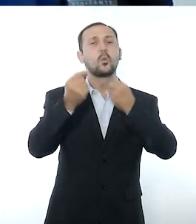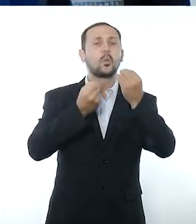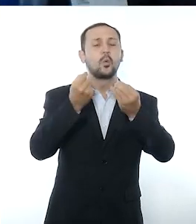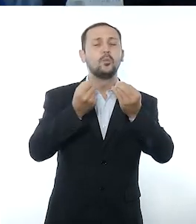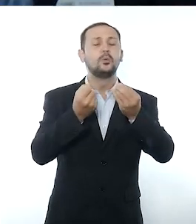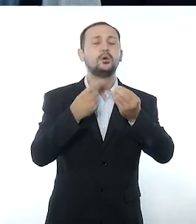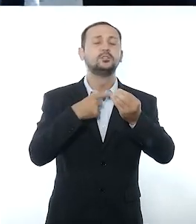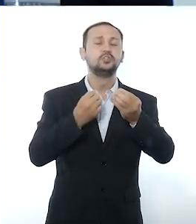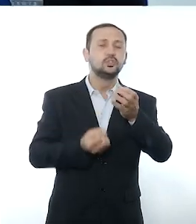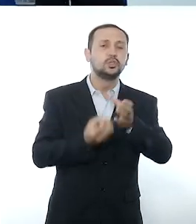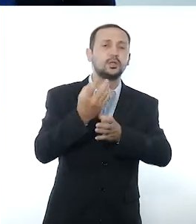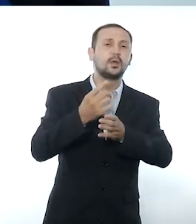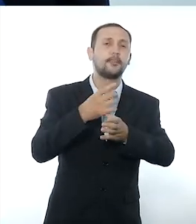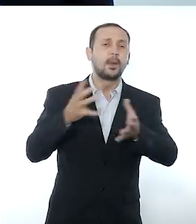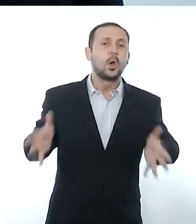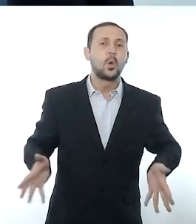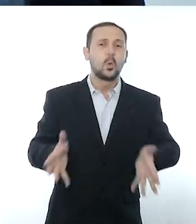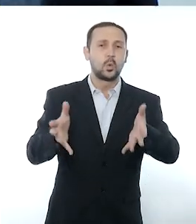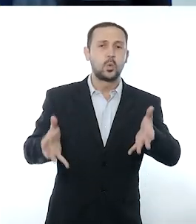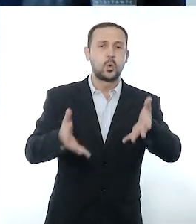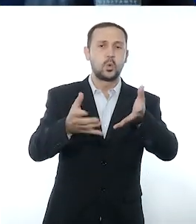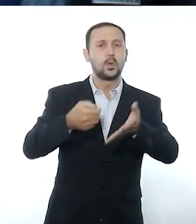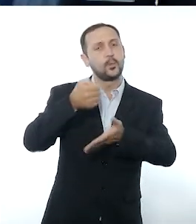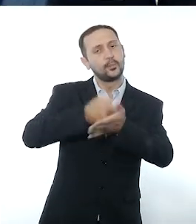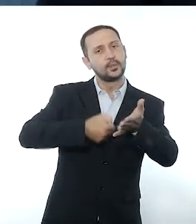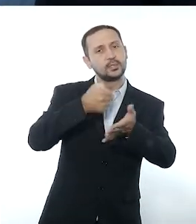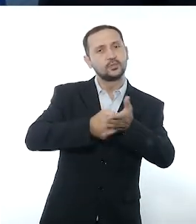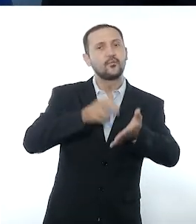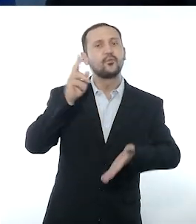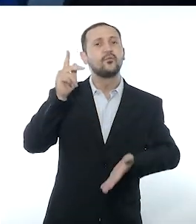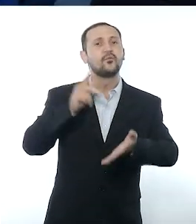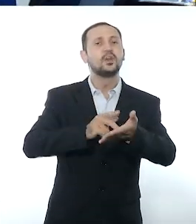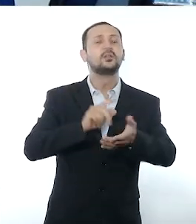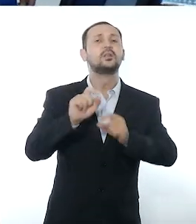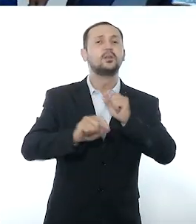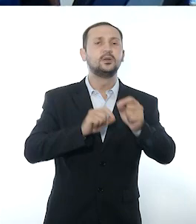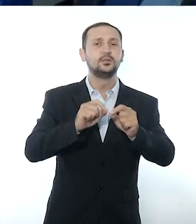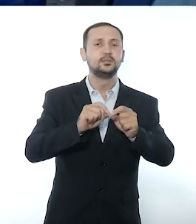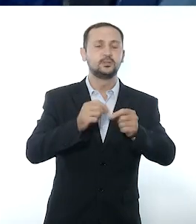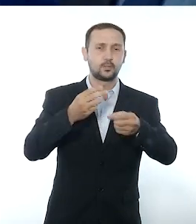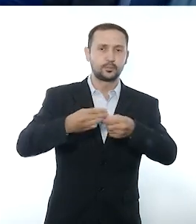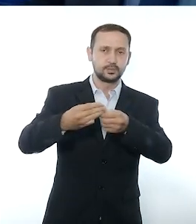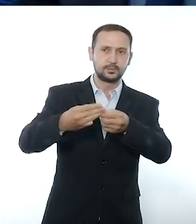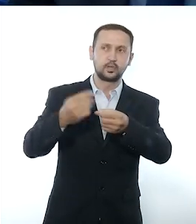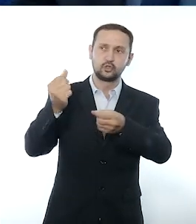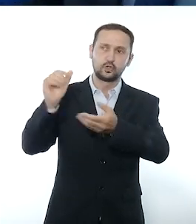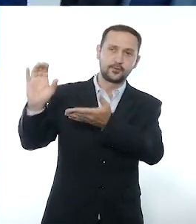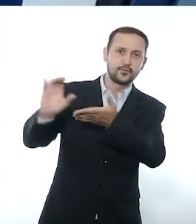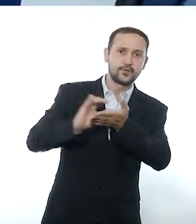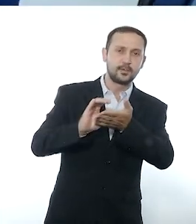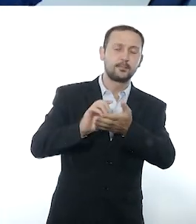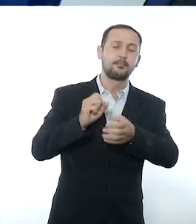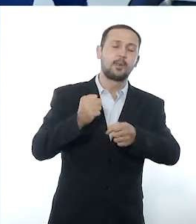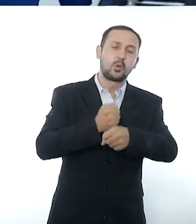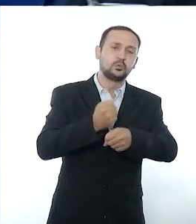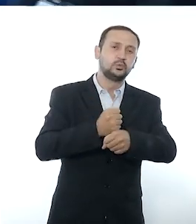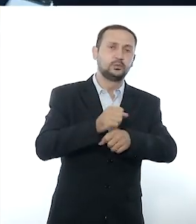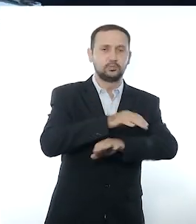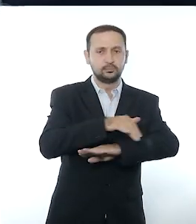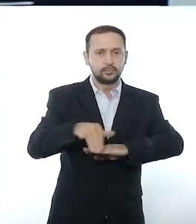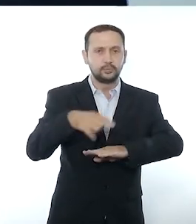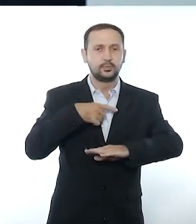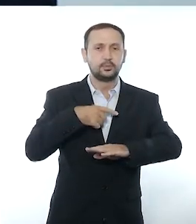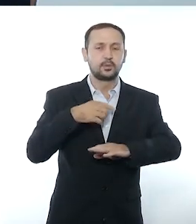saída criativa para poder impulsionar e garantir realmente de verdade o municipalismo, que é